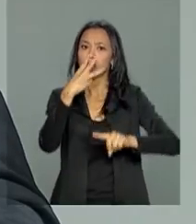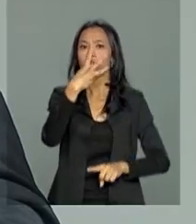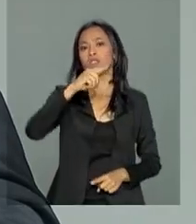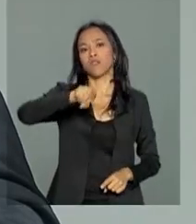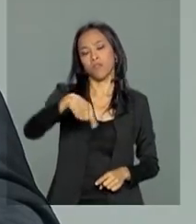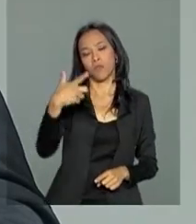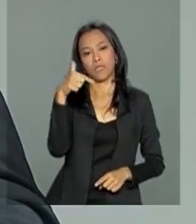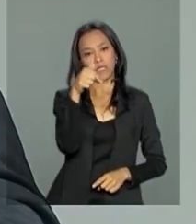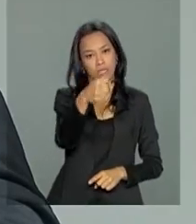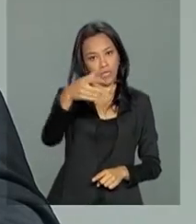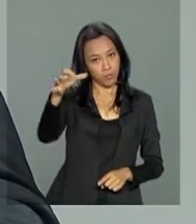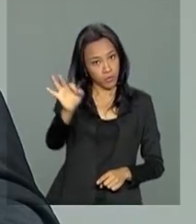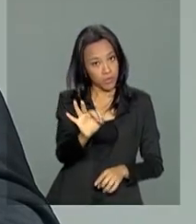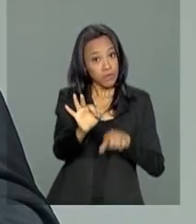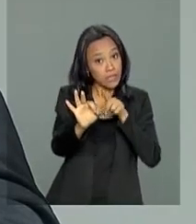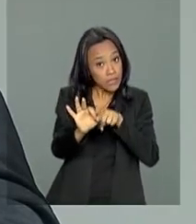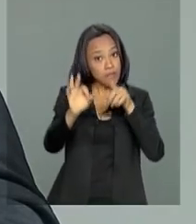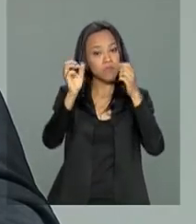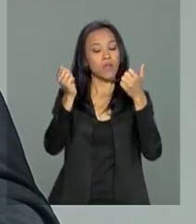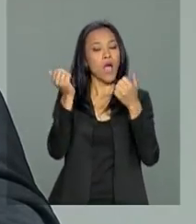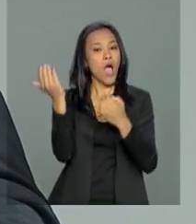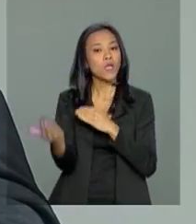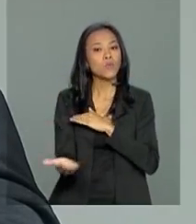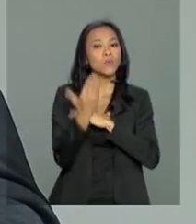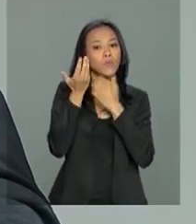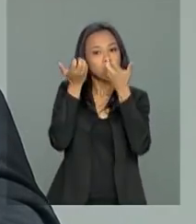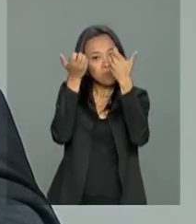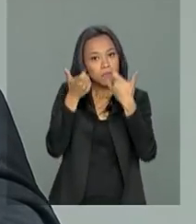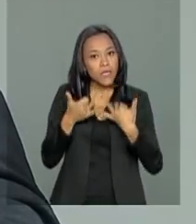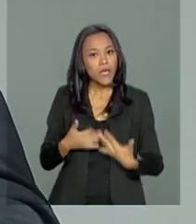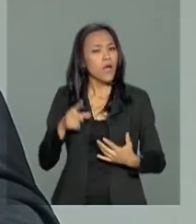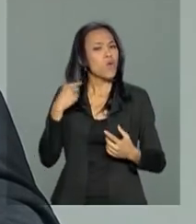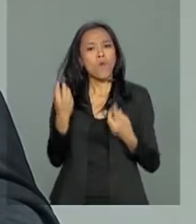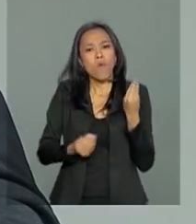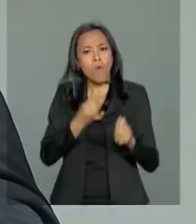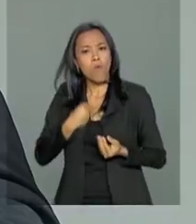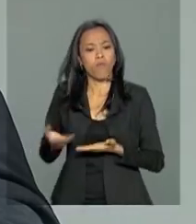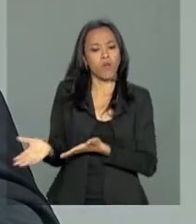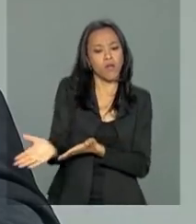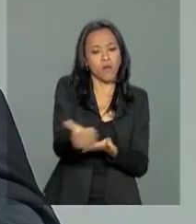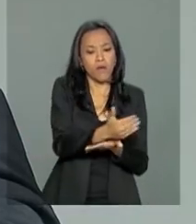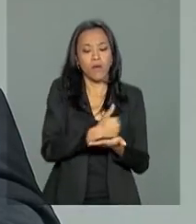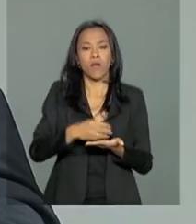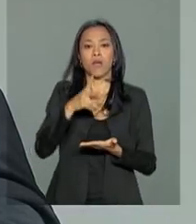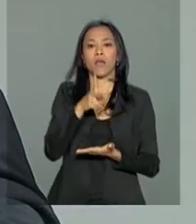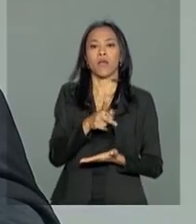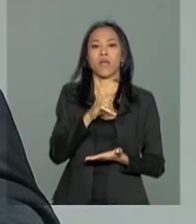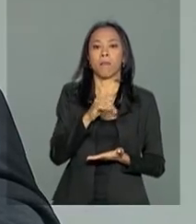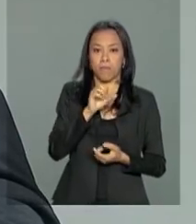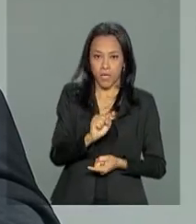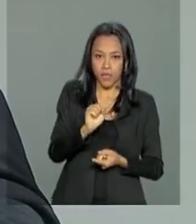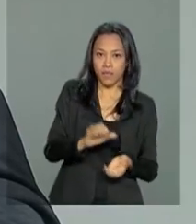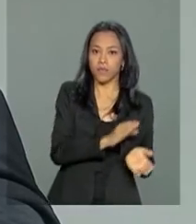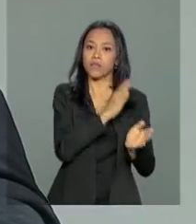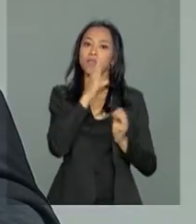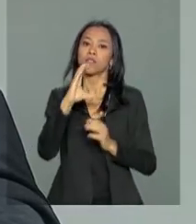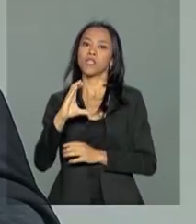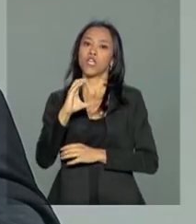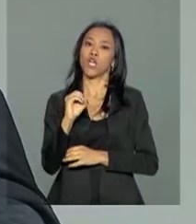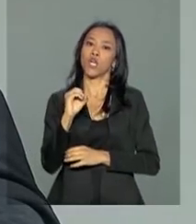esse crescimento também ajudou a explicar ajuda a explicar a arrecadação do pis e da cofins na venda de serviços